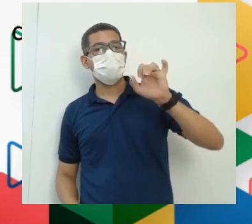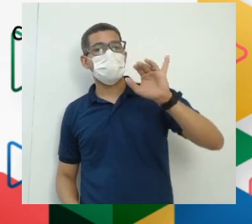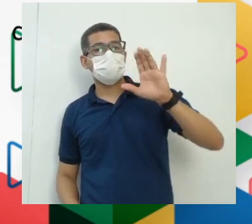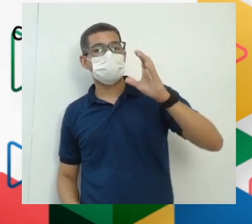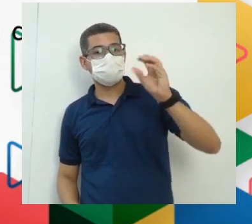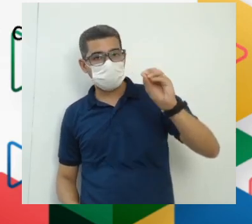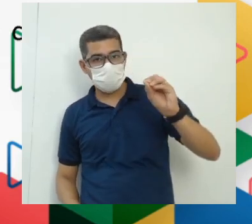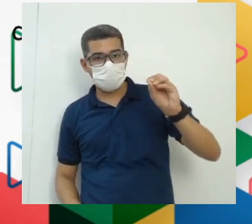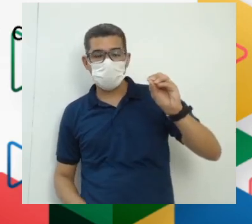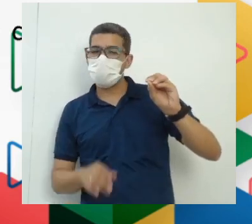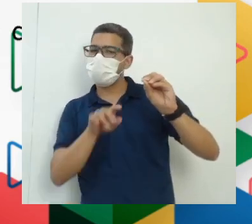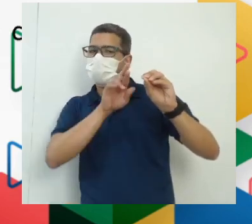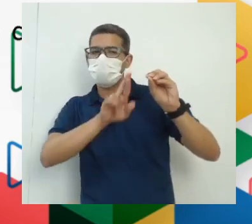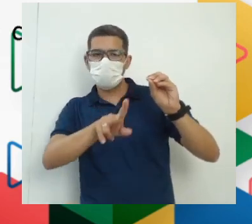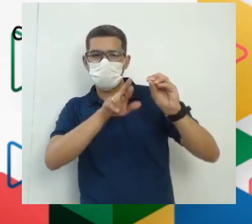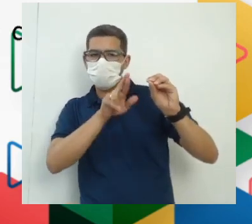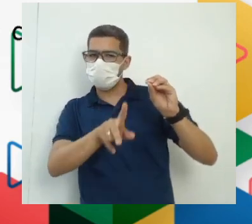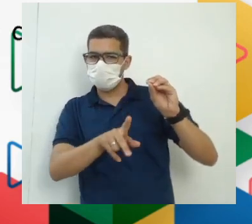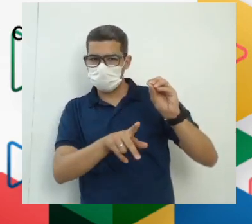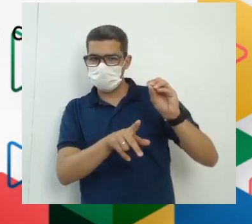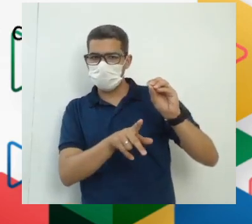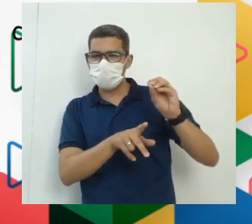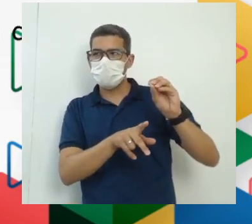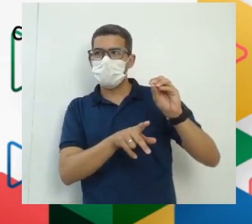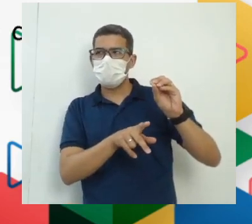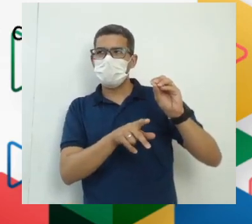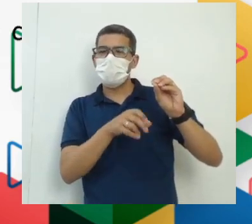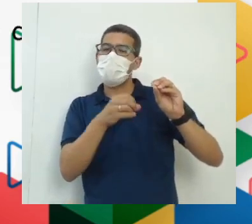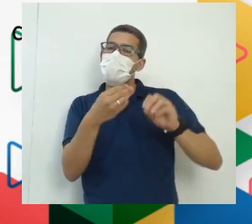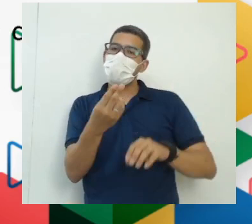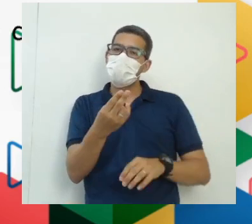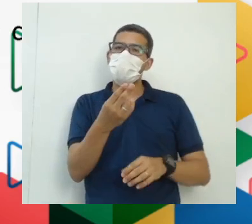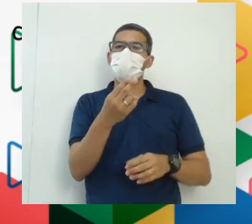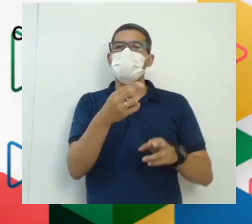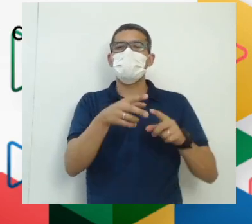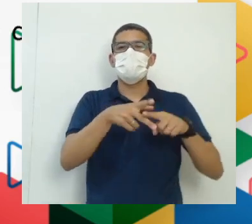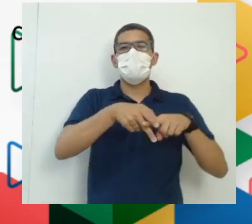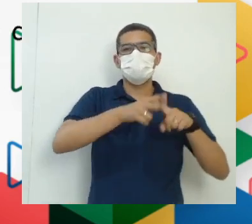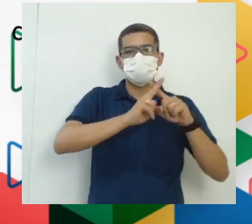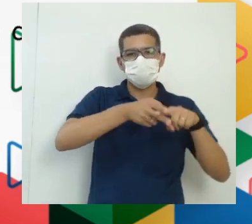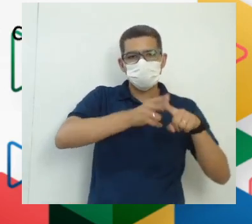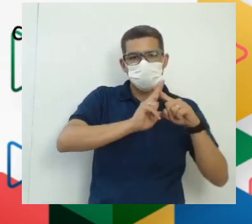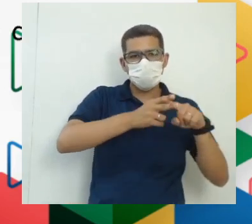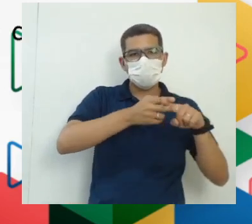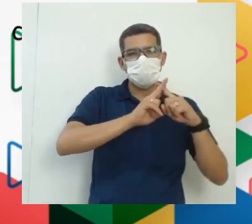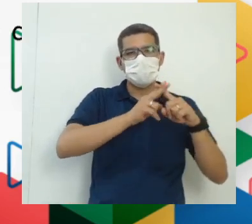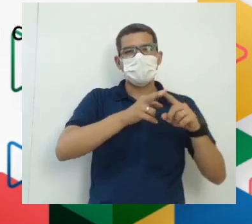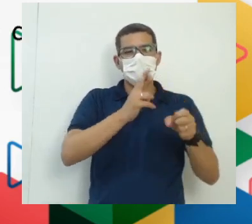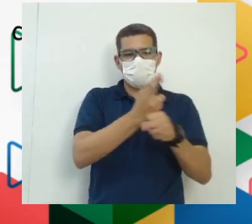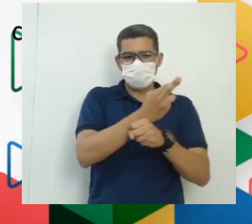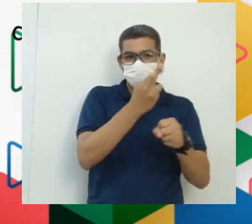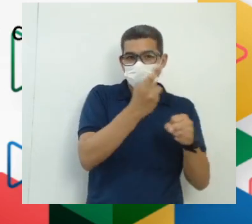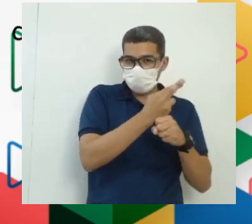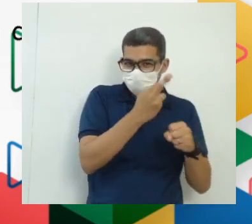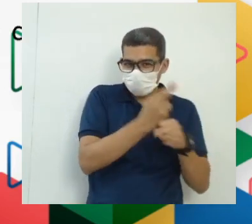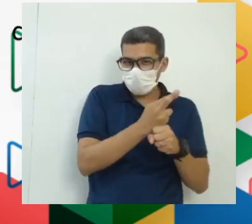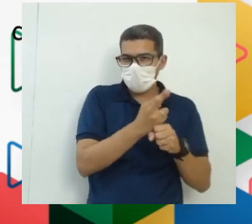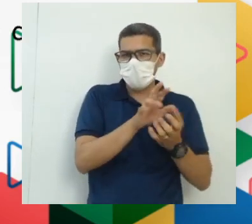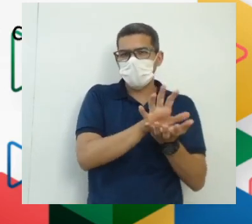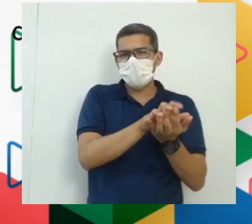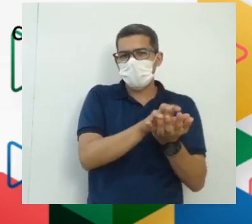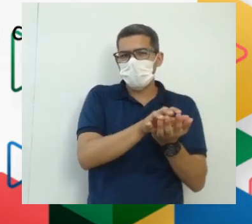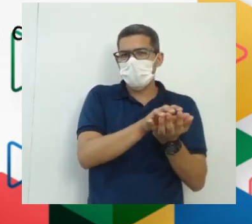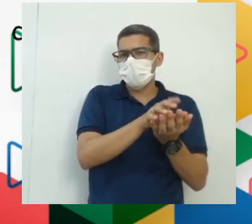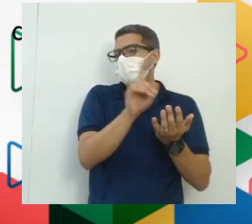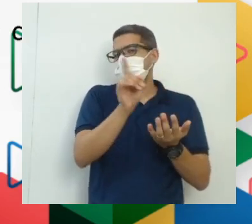confusões. Insurreição pernambucana ou restauração pernambucana, ela tem a menção sobre a expulsão dos holandeses